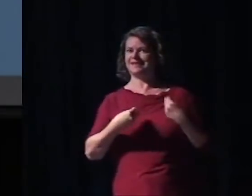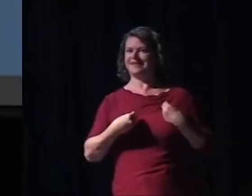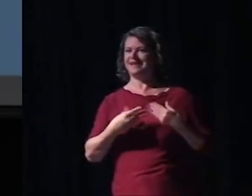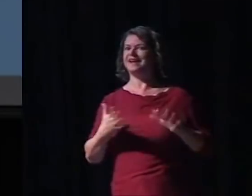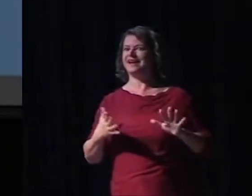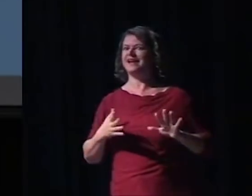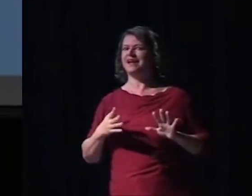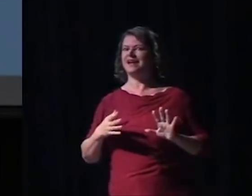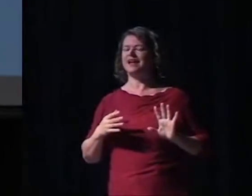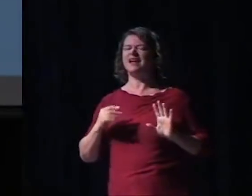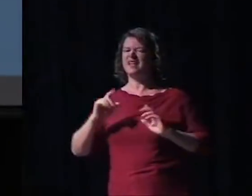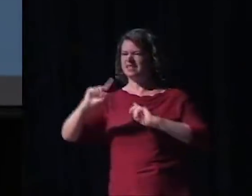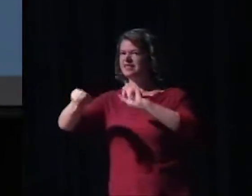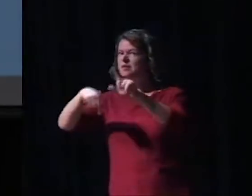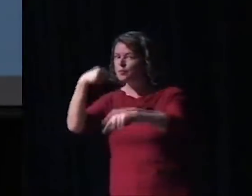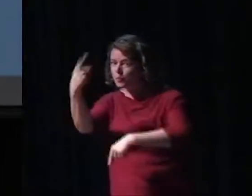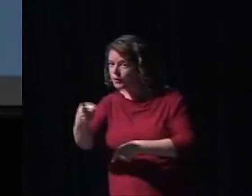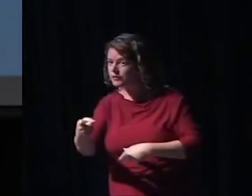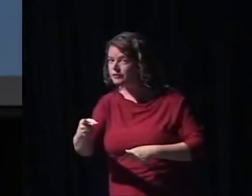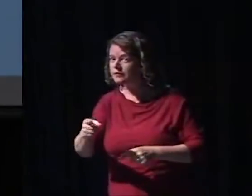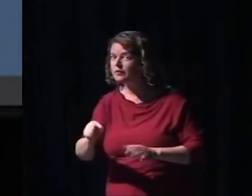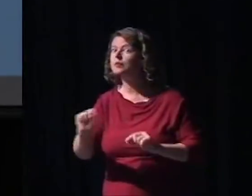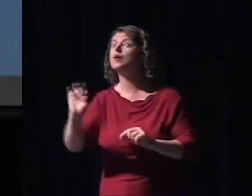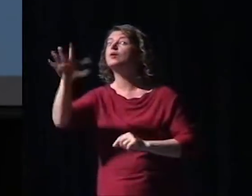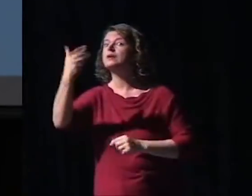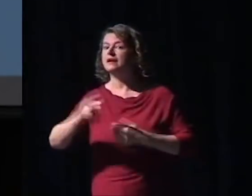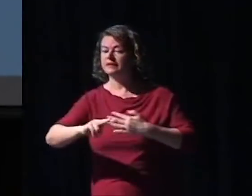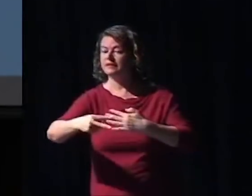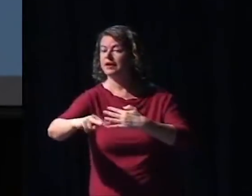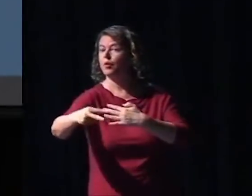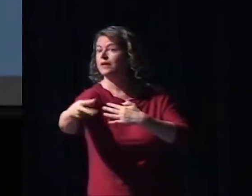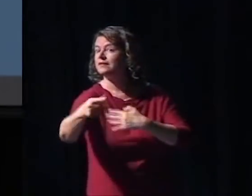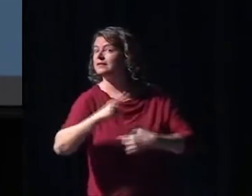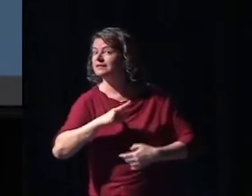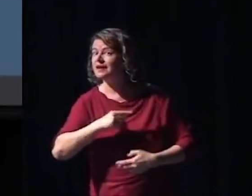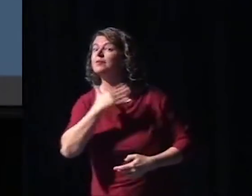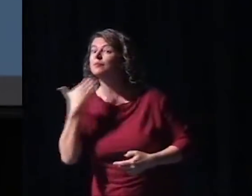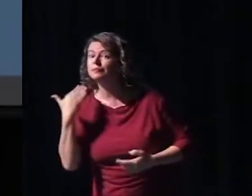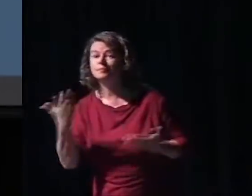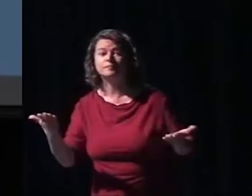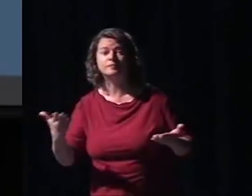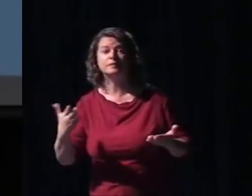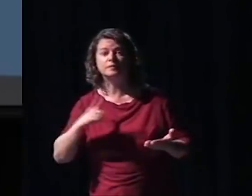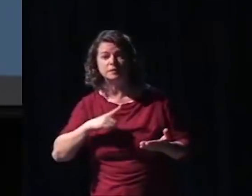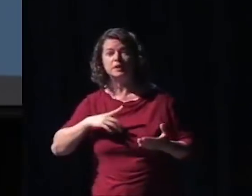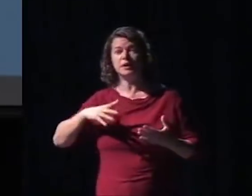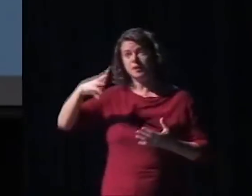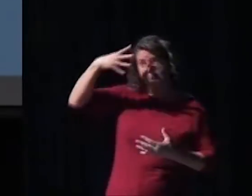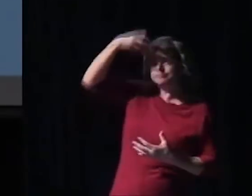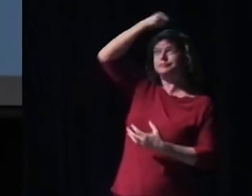não vai trazer a reboque uma consequência de morte.